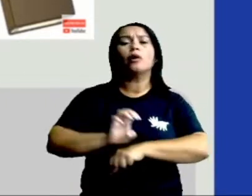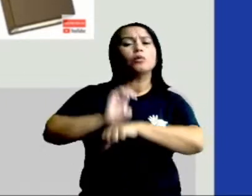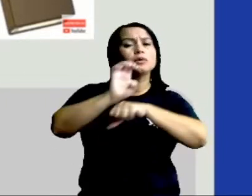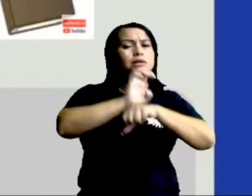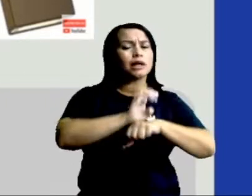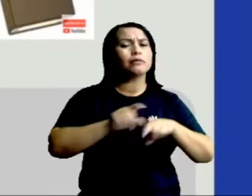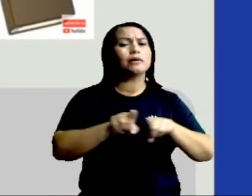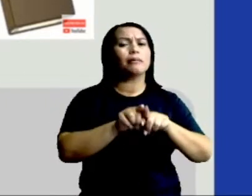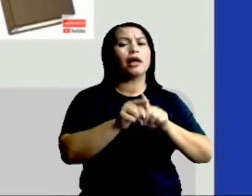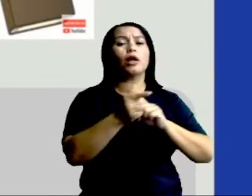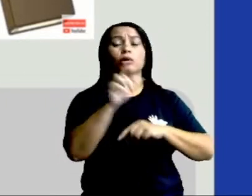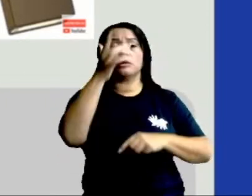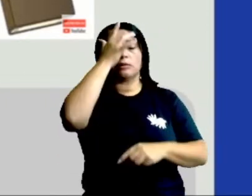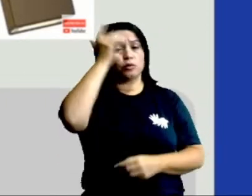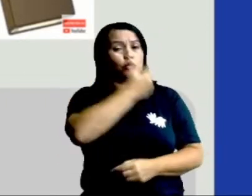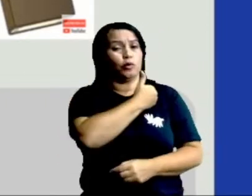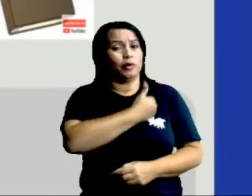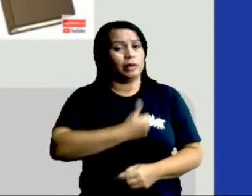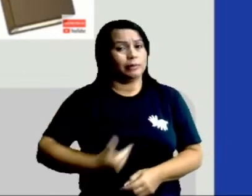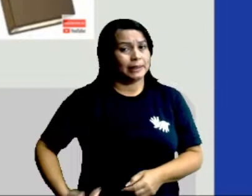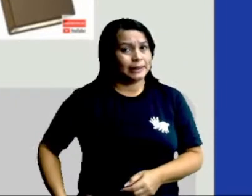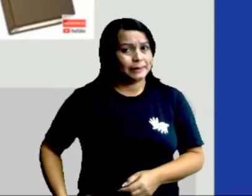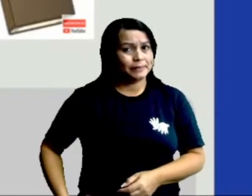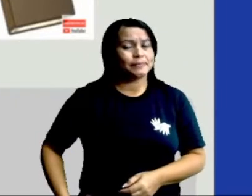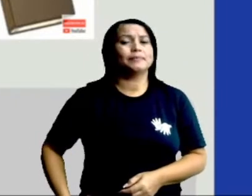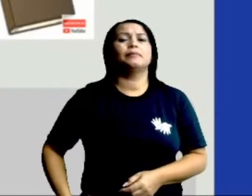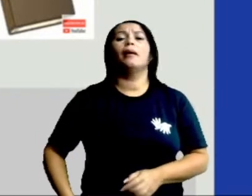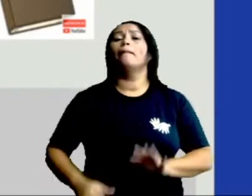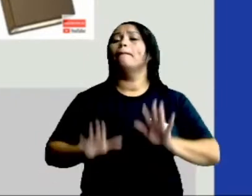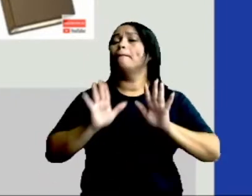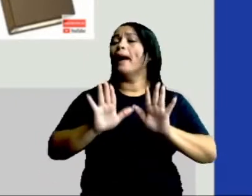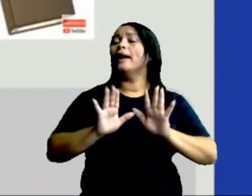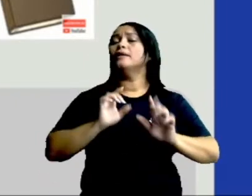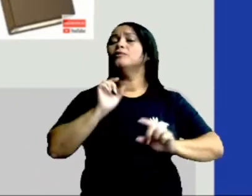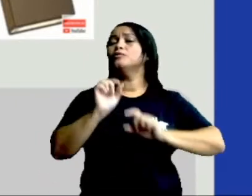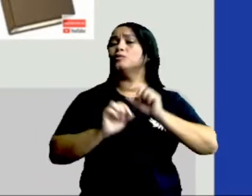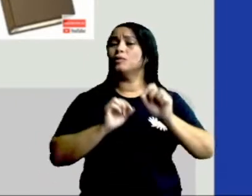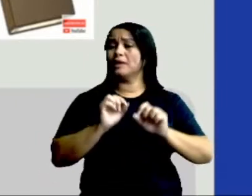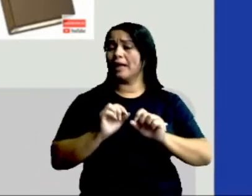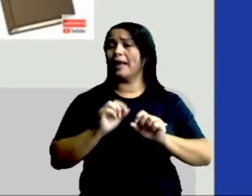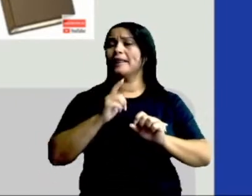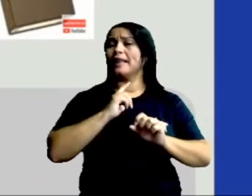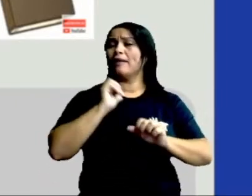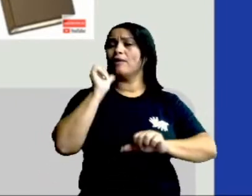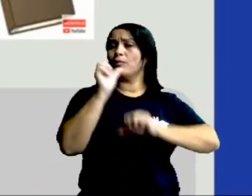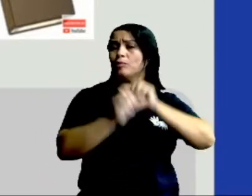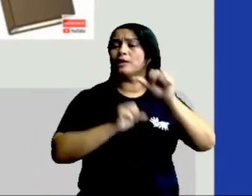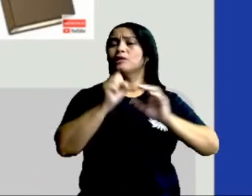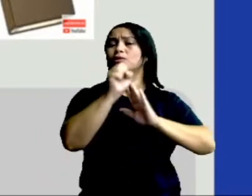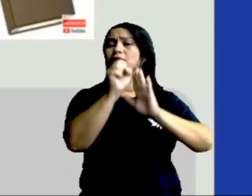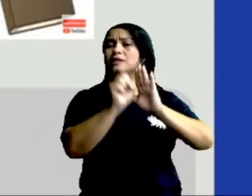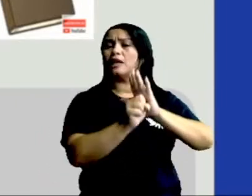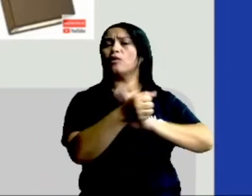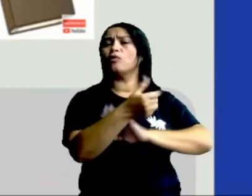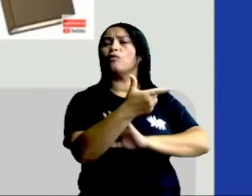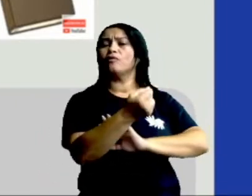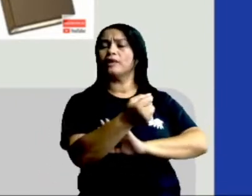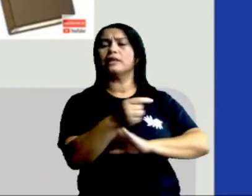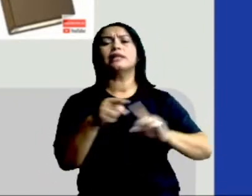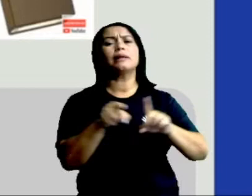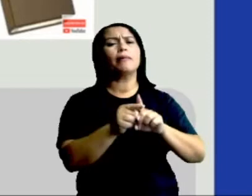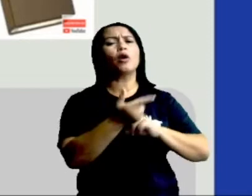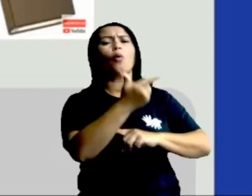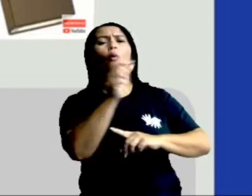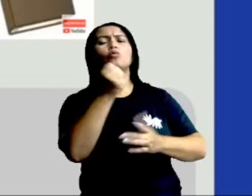demais autoridades governamentais. Porém, com o advento do século XX, outros documentos